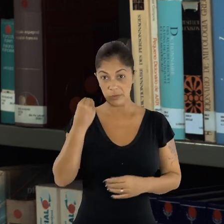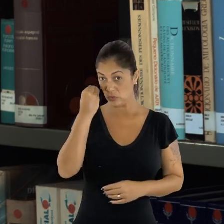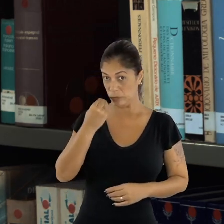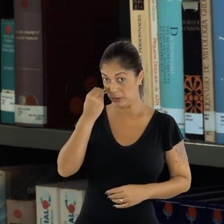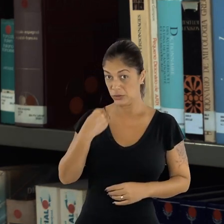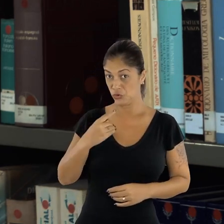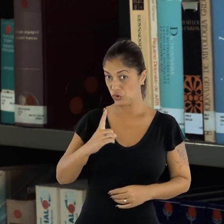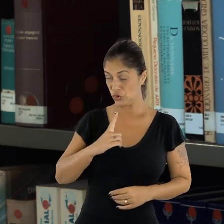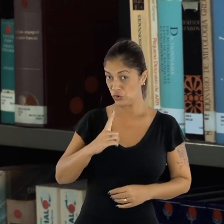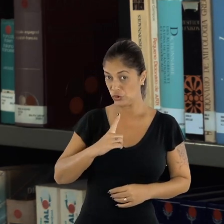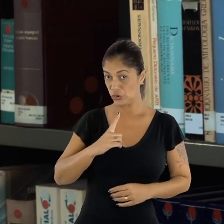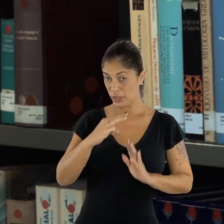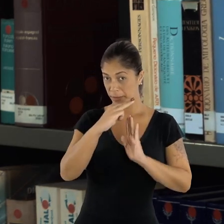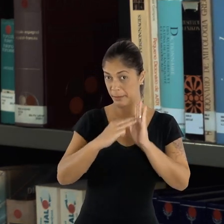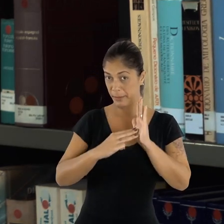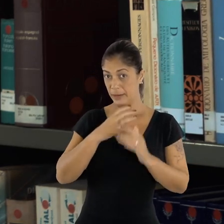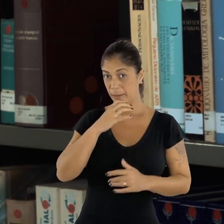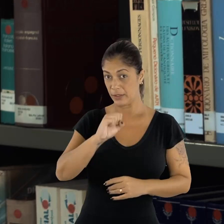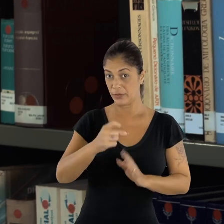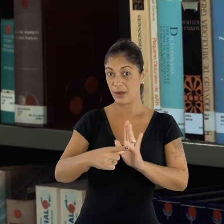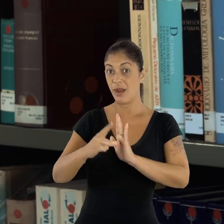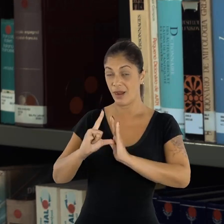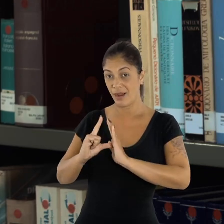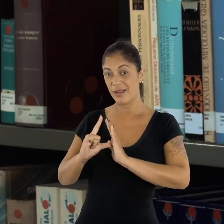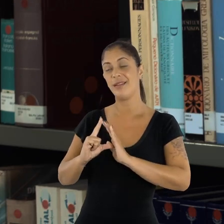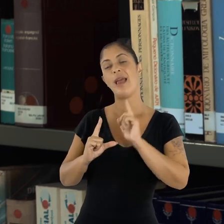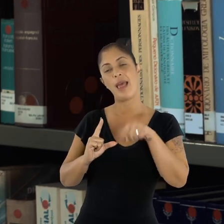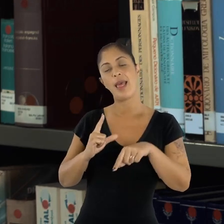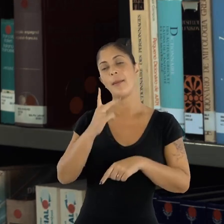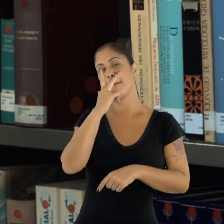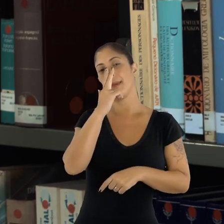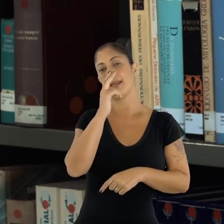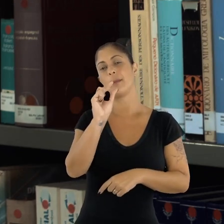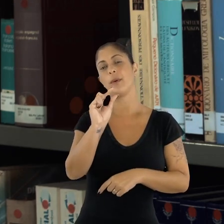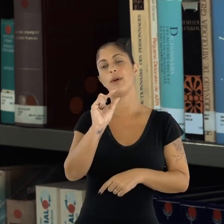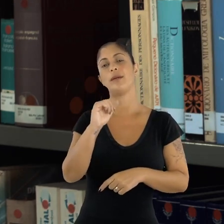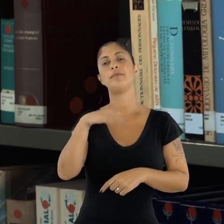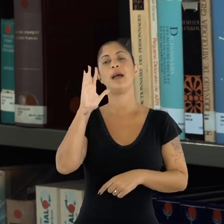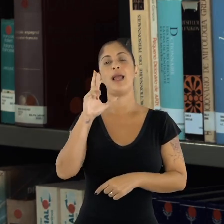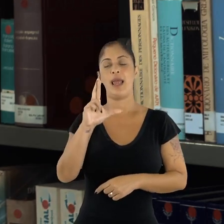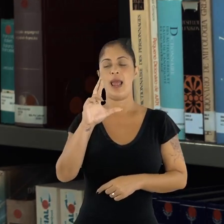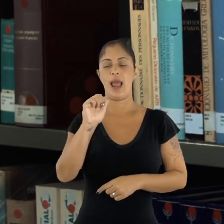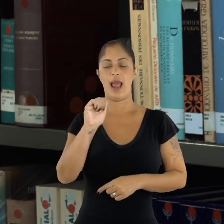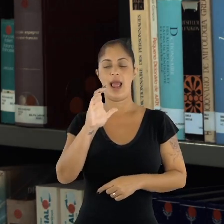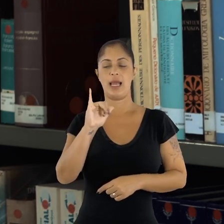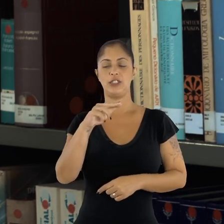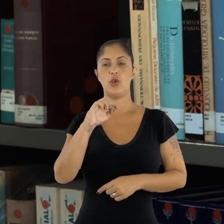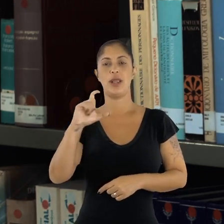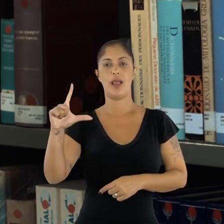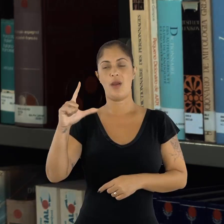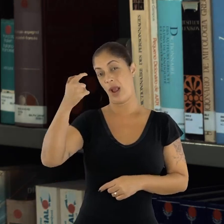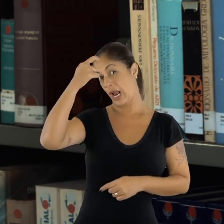E a experiência que eu tinha tido com o método Paulo Freire antes era um pouco ainda